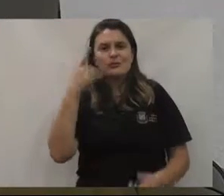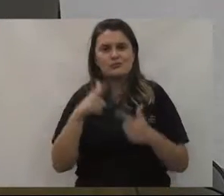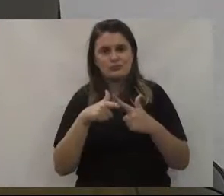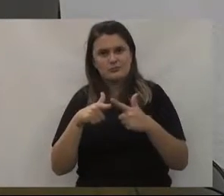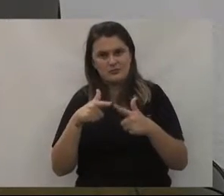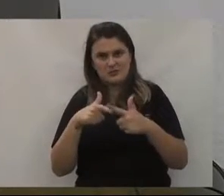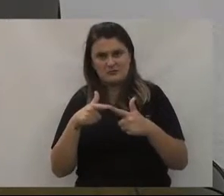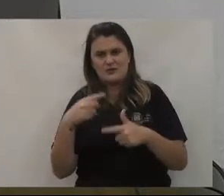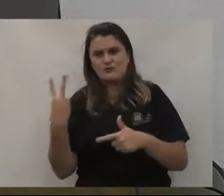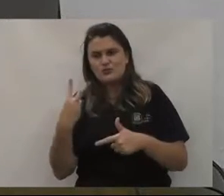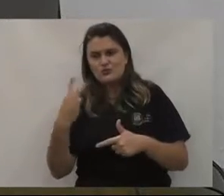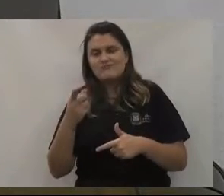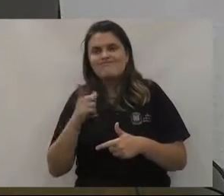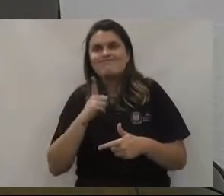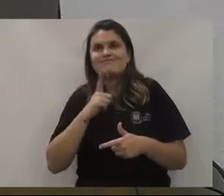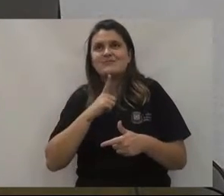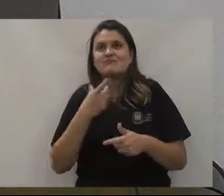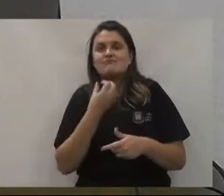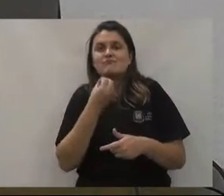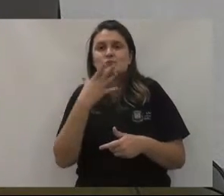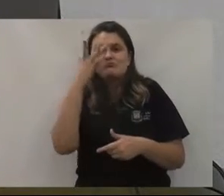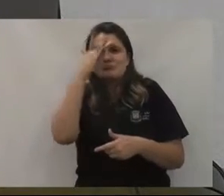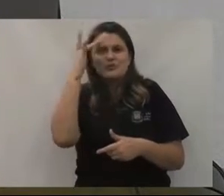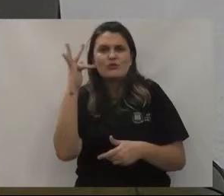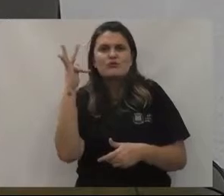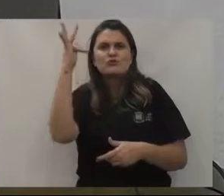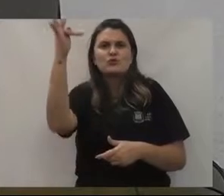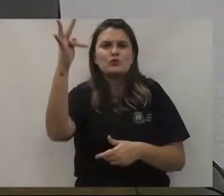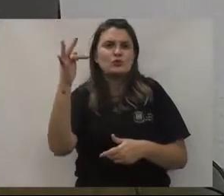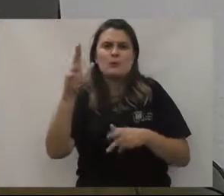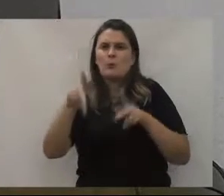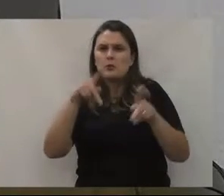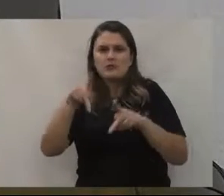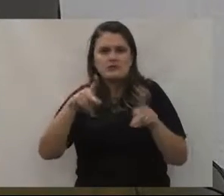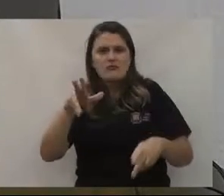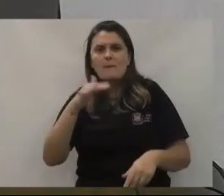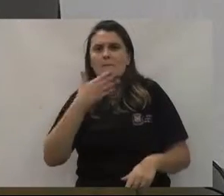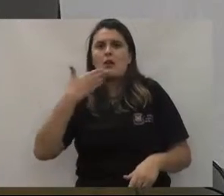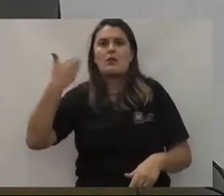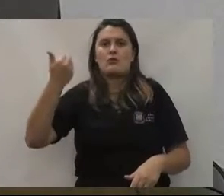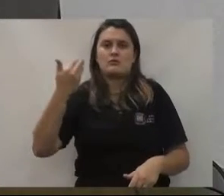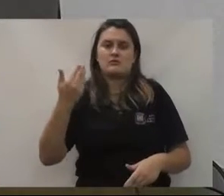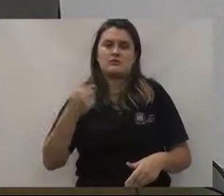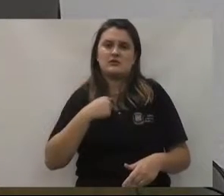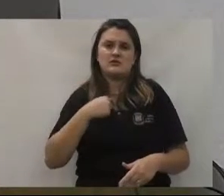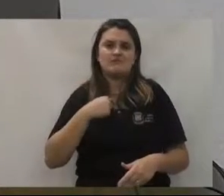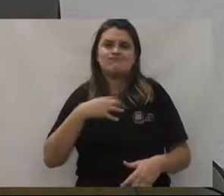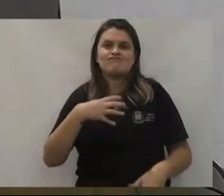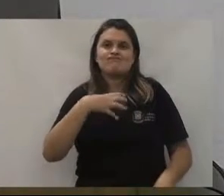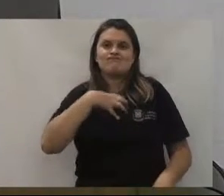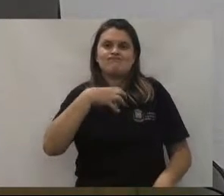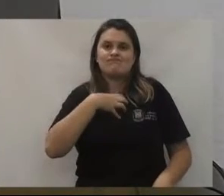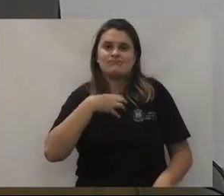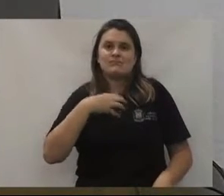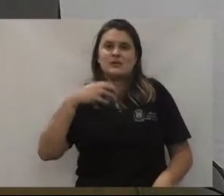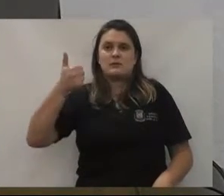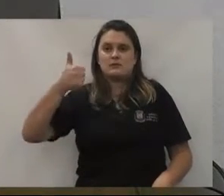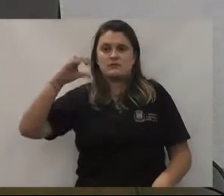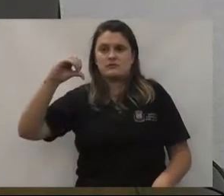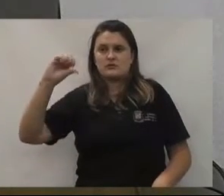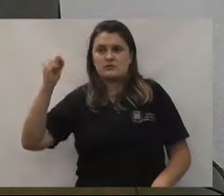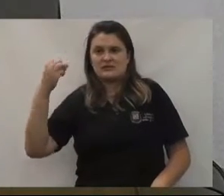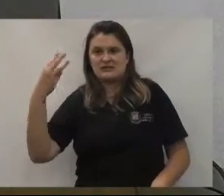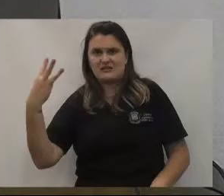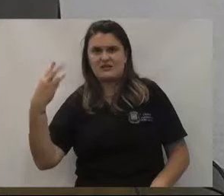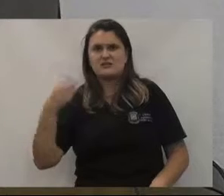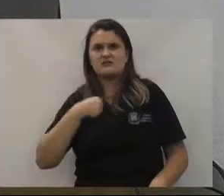assim vai ficar bom para, digamos assim, para toda a população. Eu fui muito atingido no enchente de 83. Eu pedi bastante,